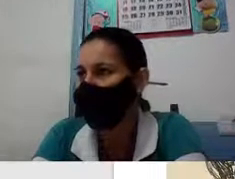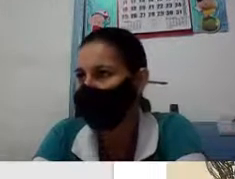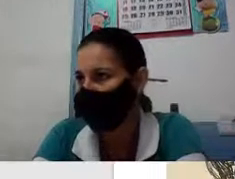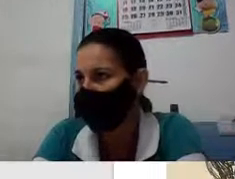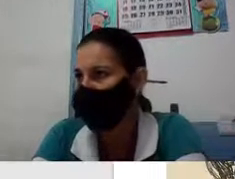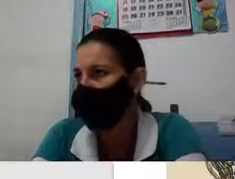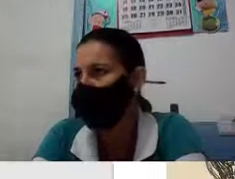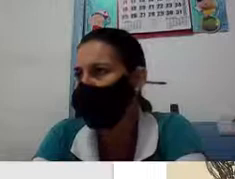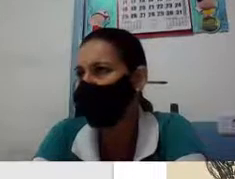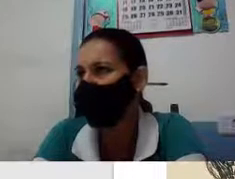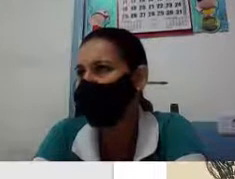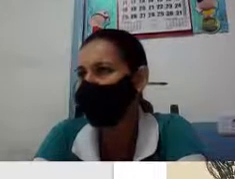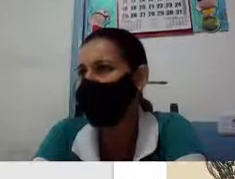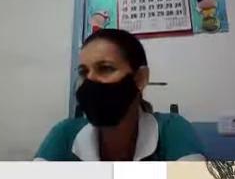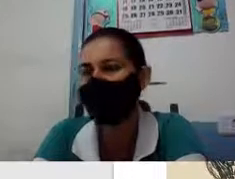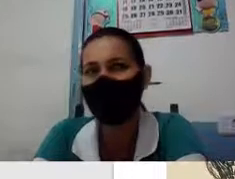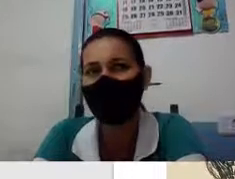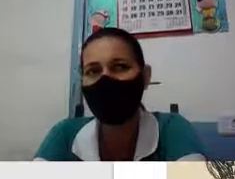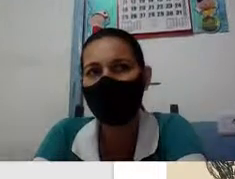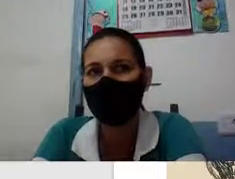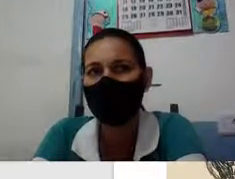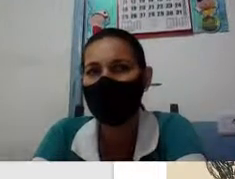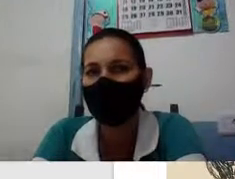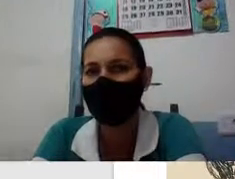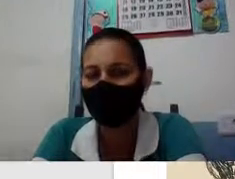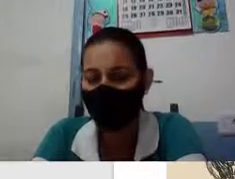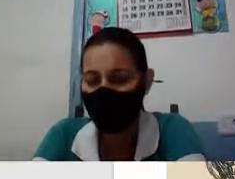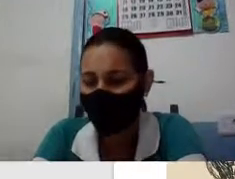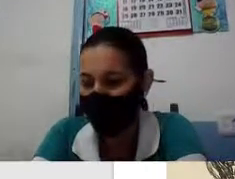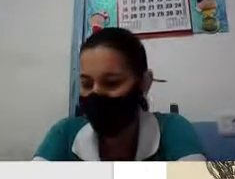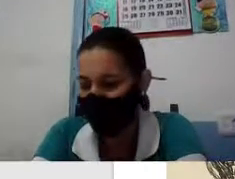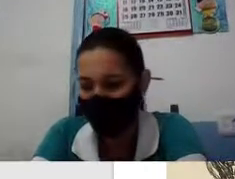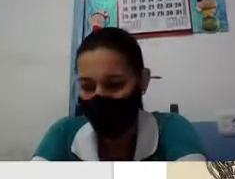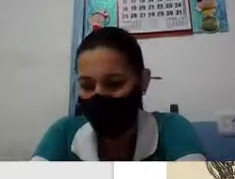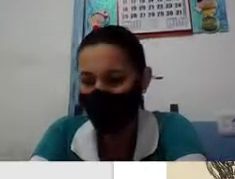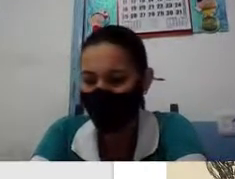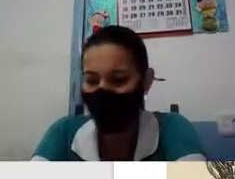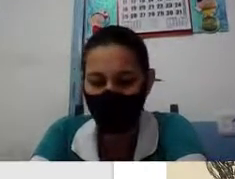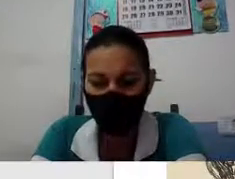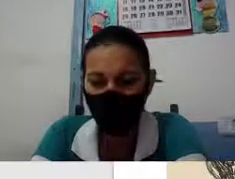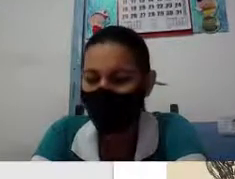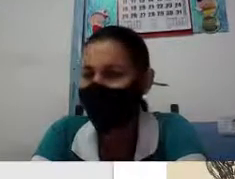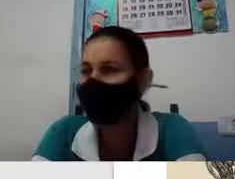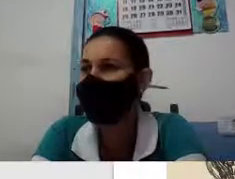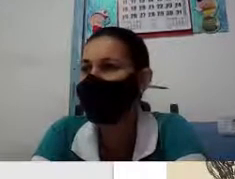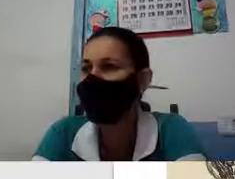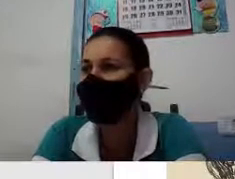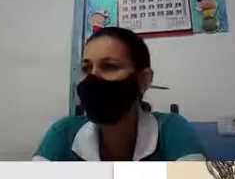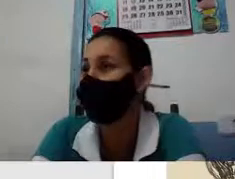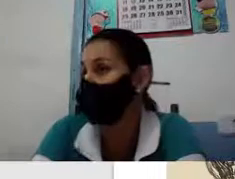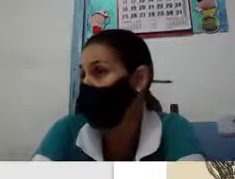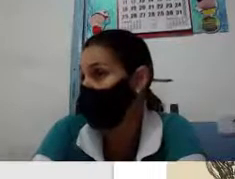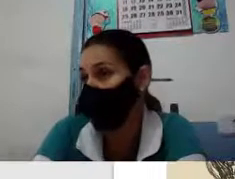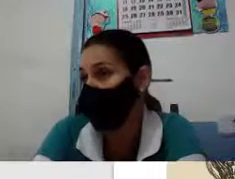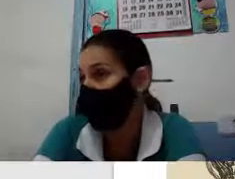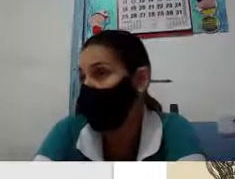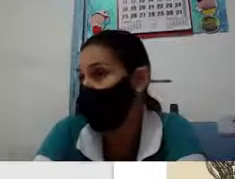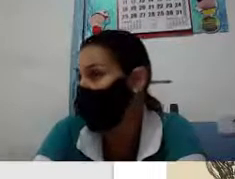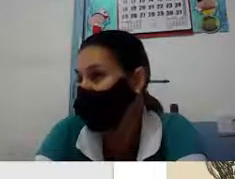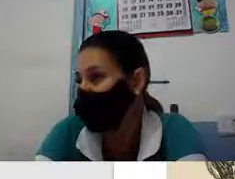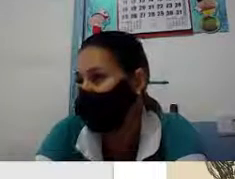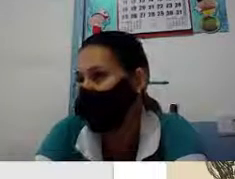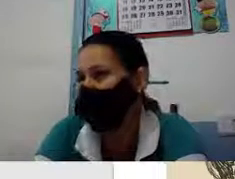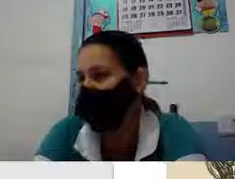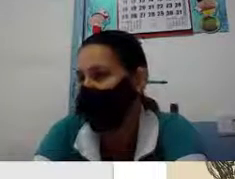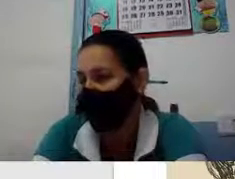na língua, entendeu? Então, em seus poemas, ele realmente... Ele recitava e falava sobre tudo que ele via e que ele tinha a